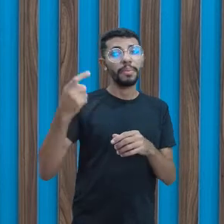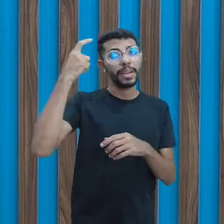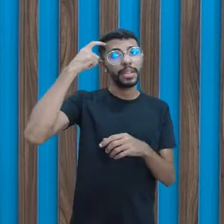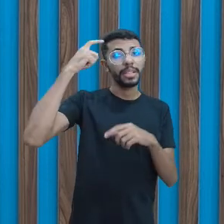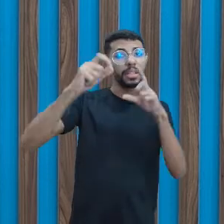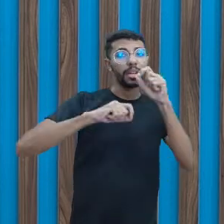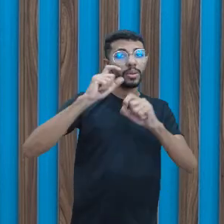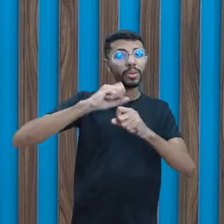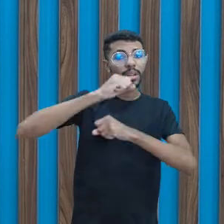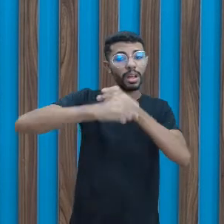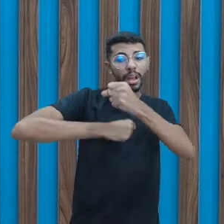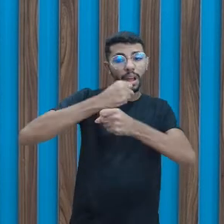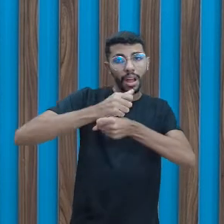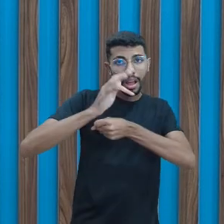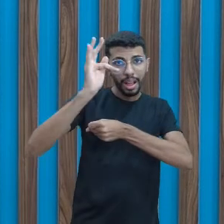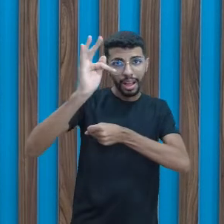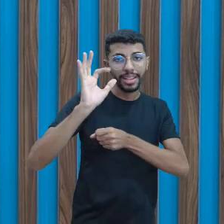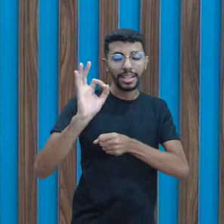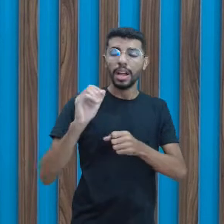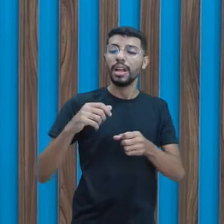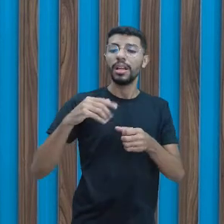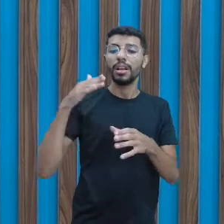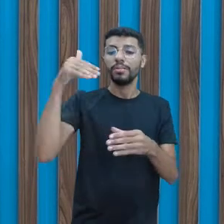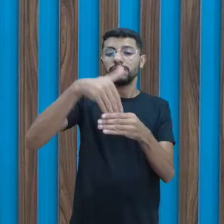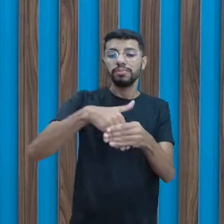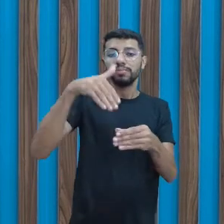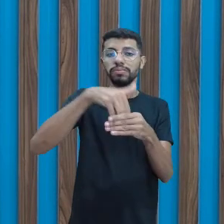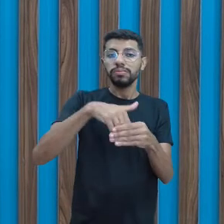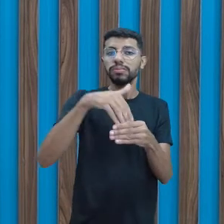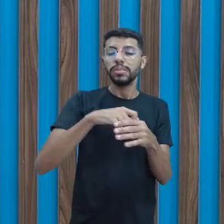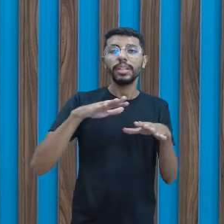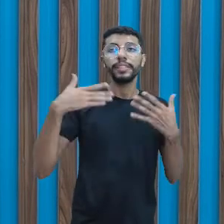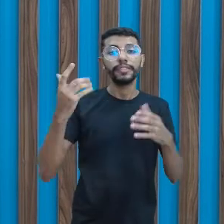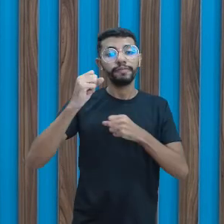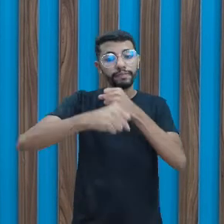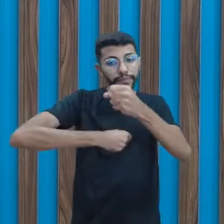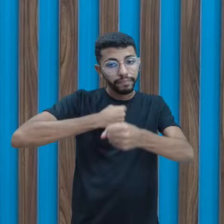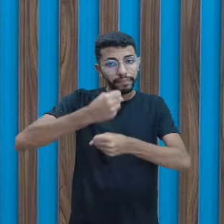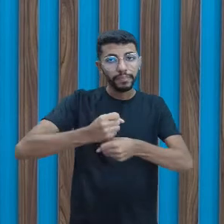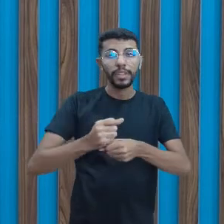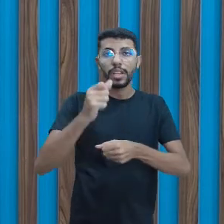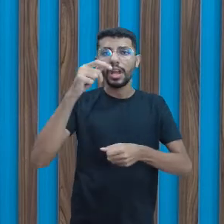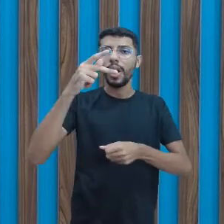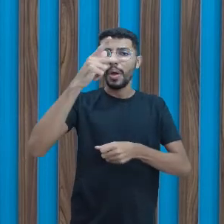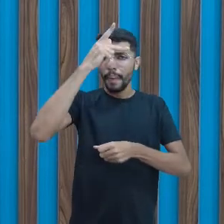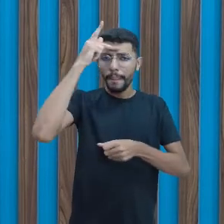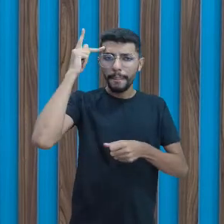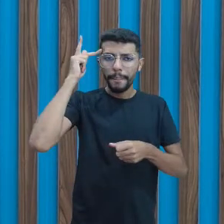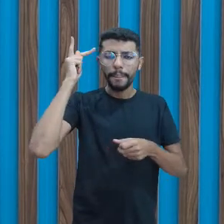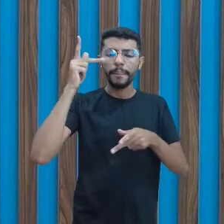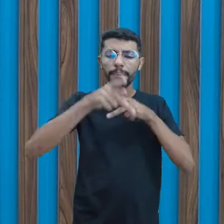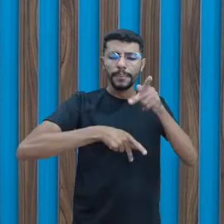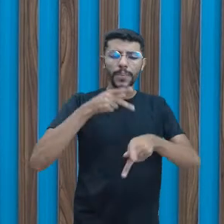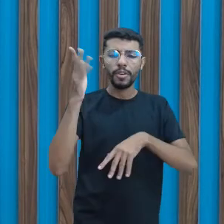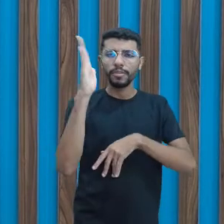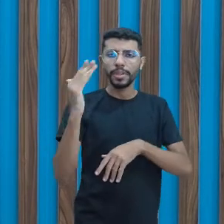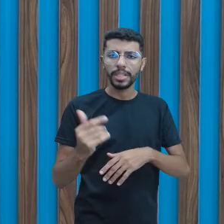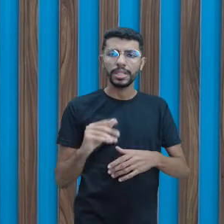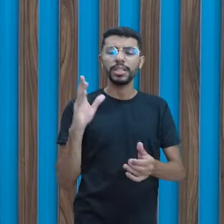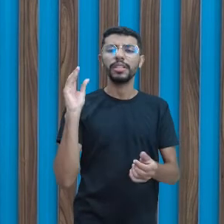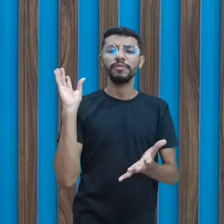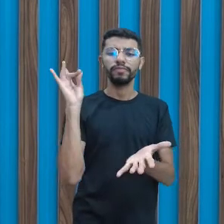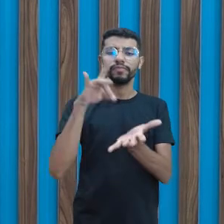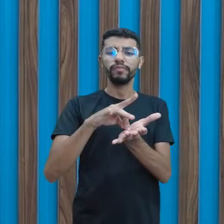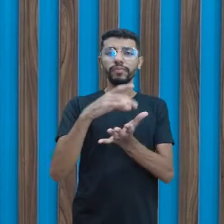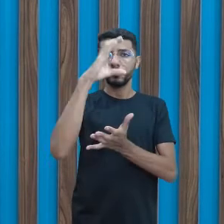vem o país vai estar exercendo aí, os brasileiros vão estar exercendo a sua cidadania,